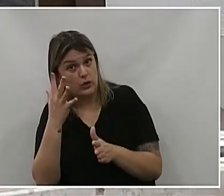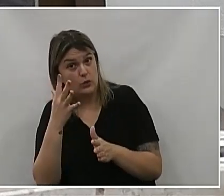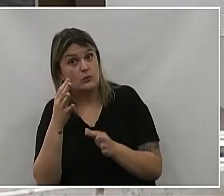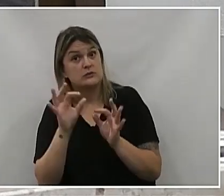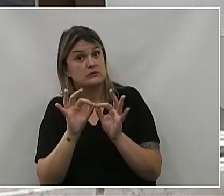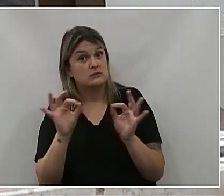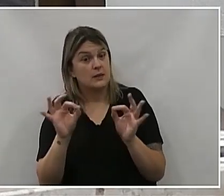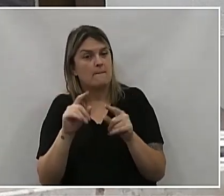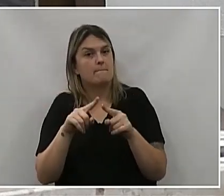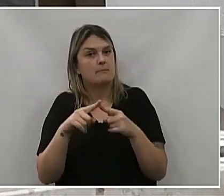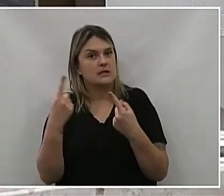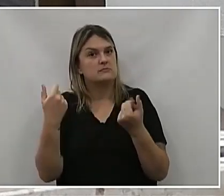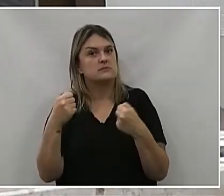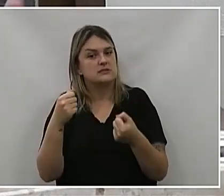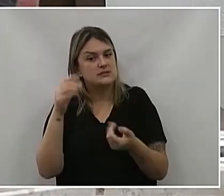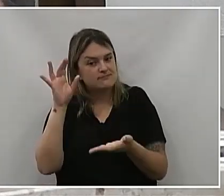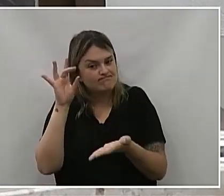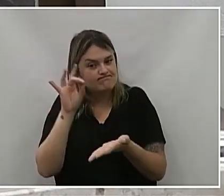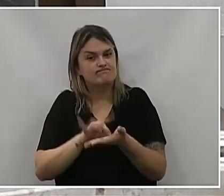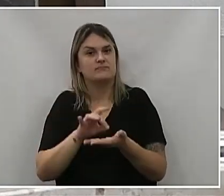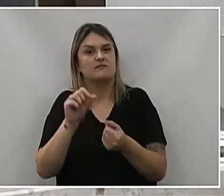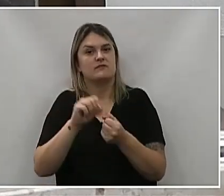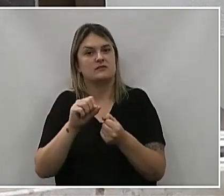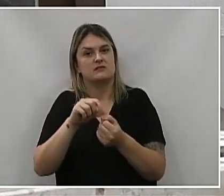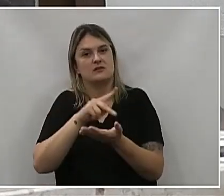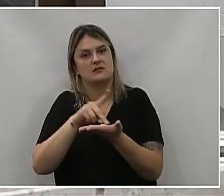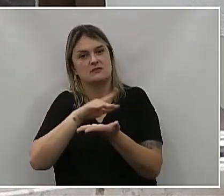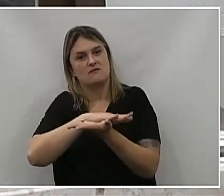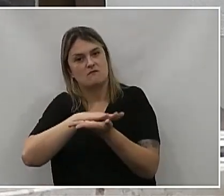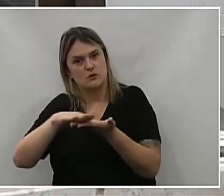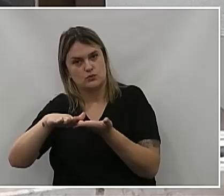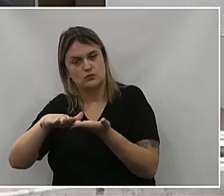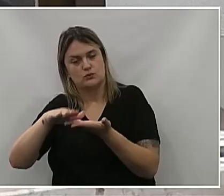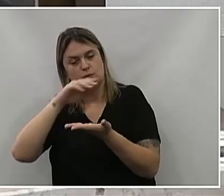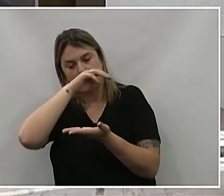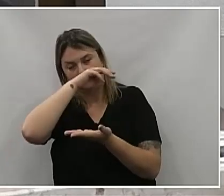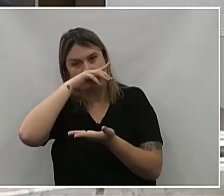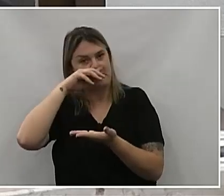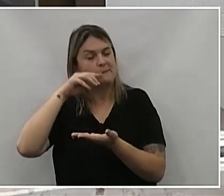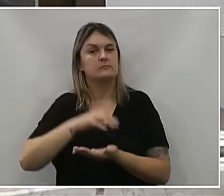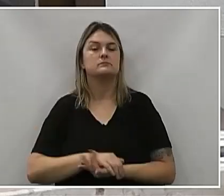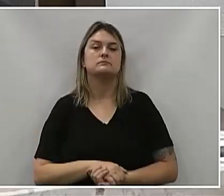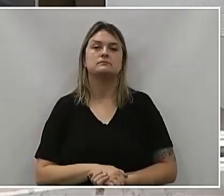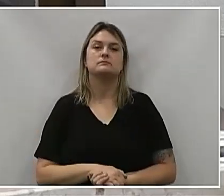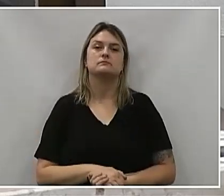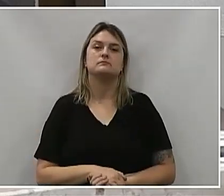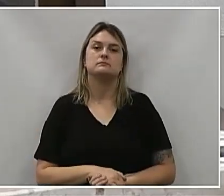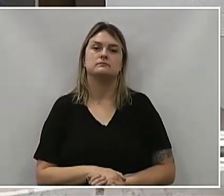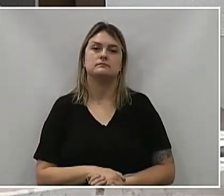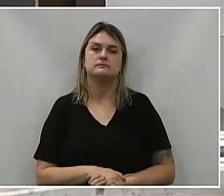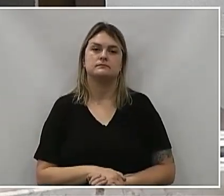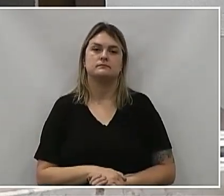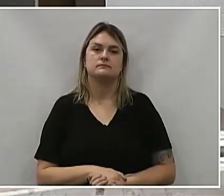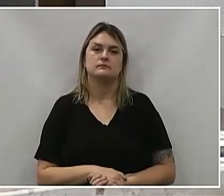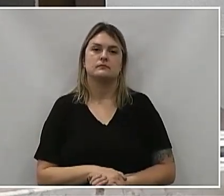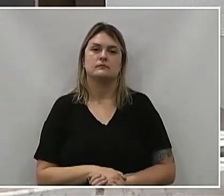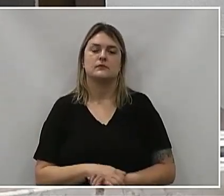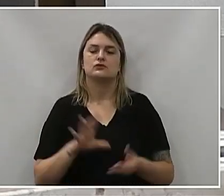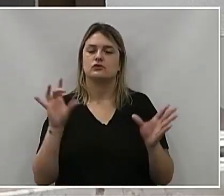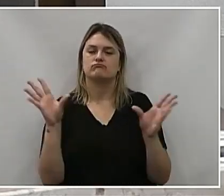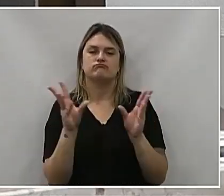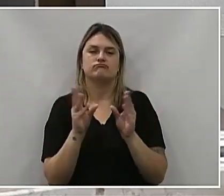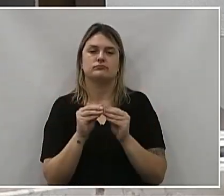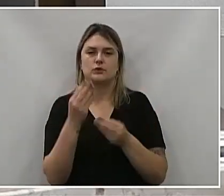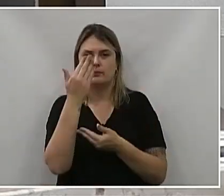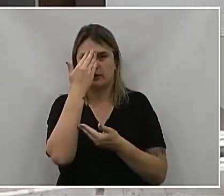mas a solução definitiva vai se dar naquela via e naquele entroncamento somente com a pavimentação da via. Seria isso